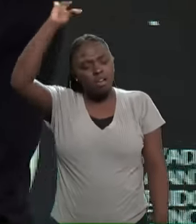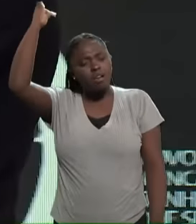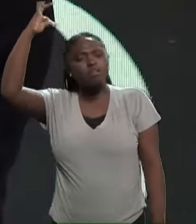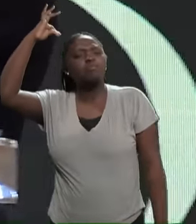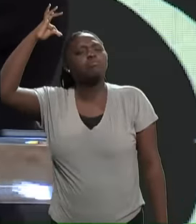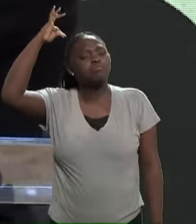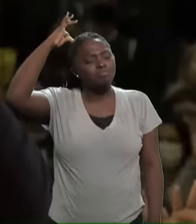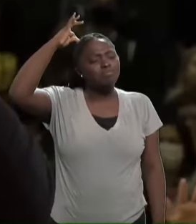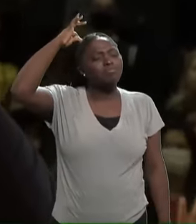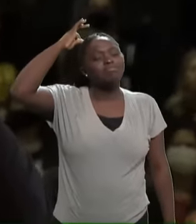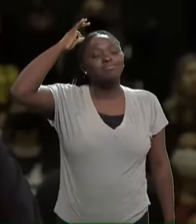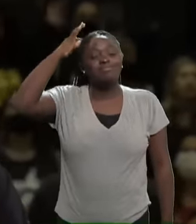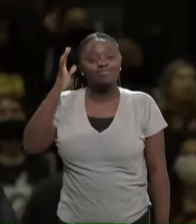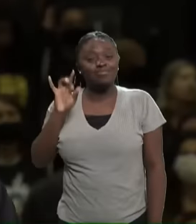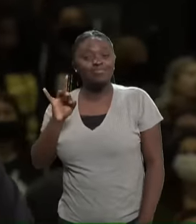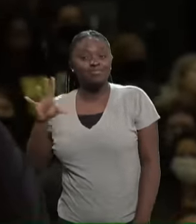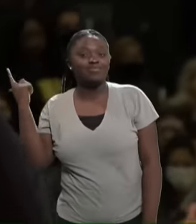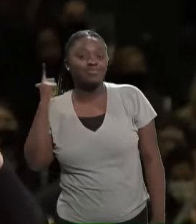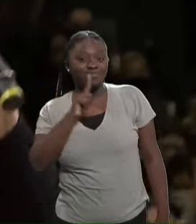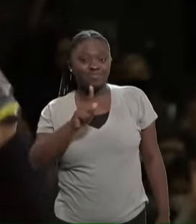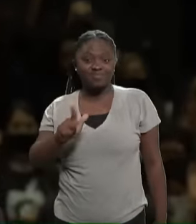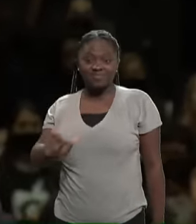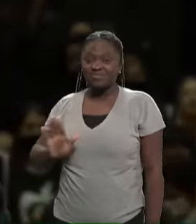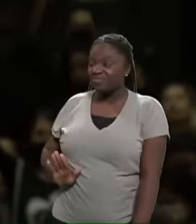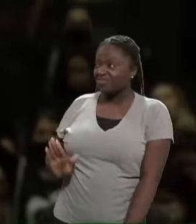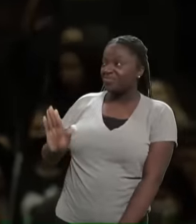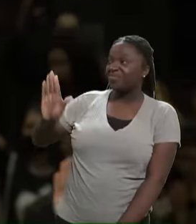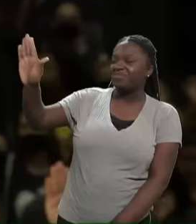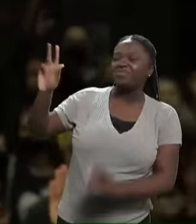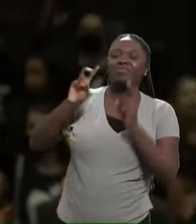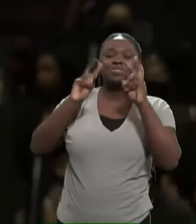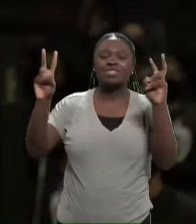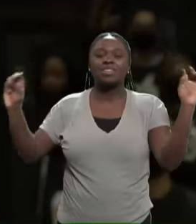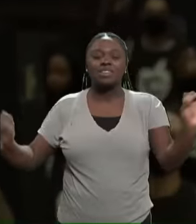Só quem vai decolar, dá glória, dá glória, dá glória.